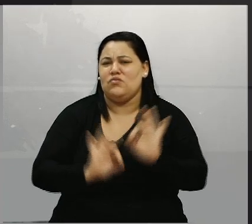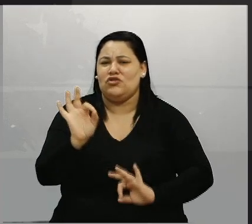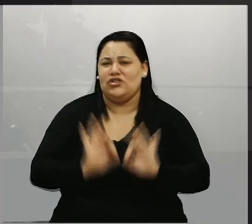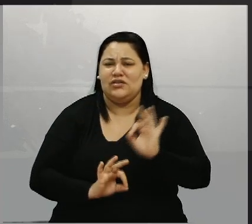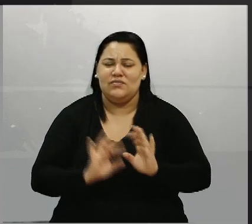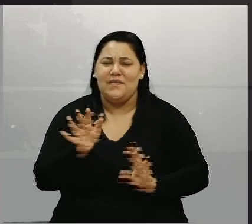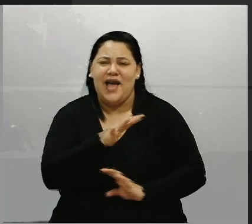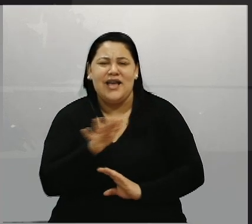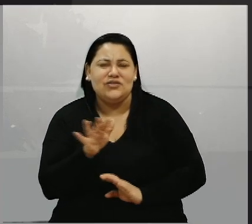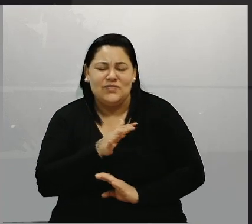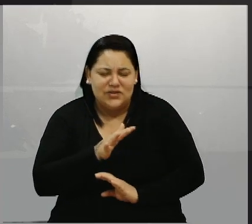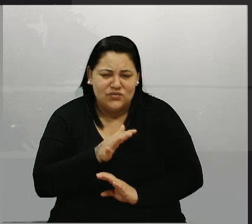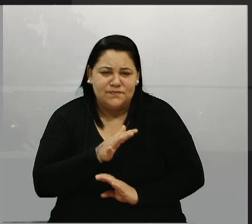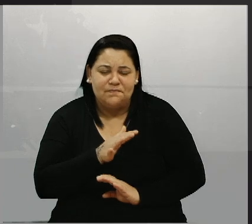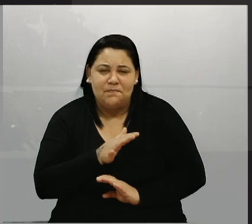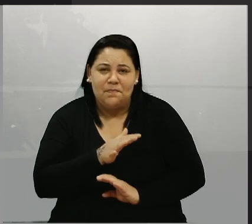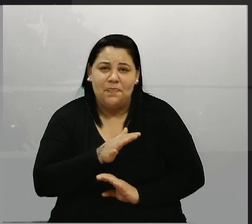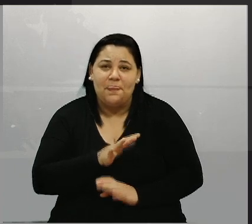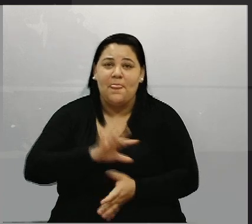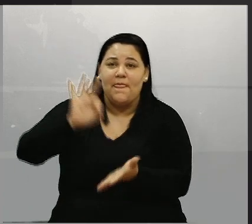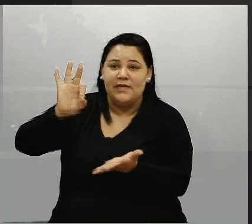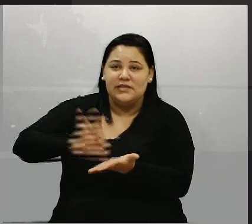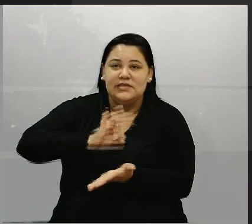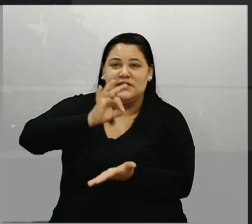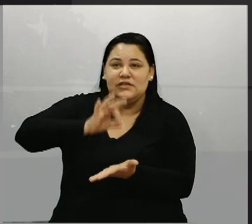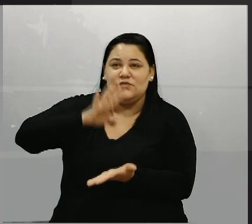menos, que foram cadastrados...